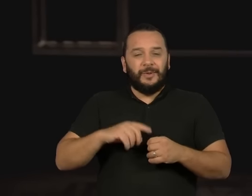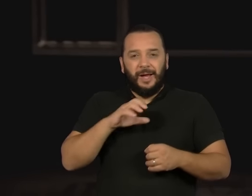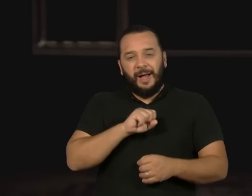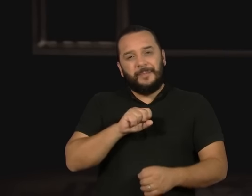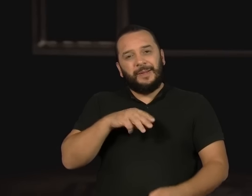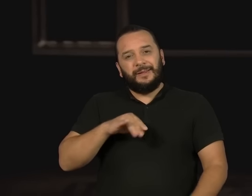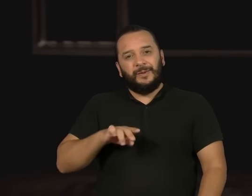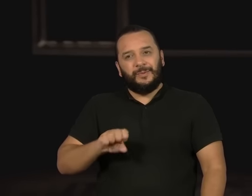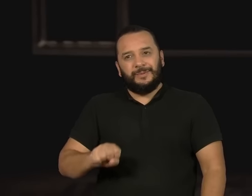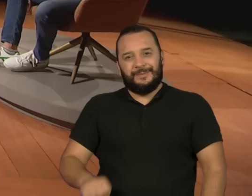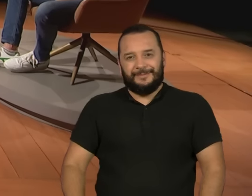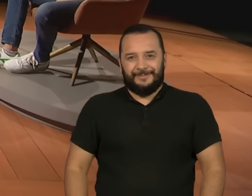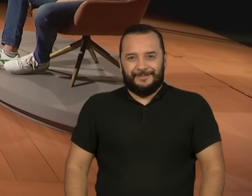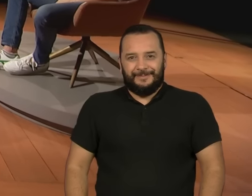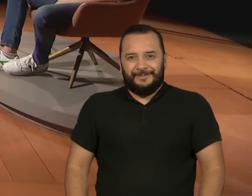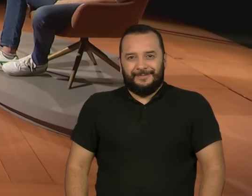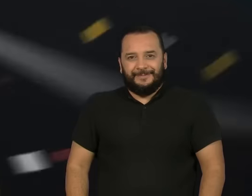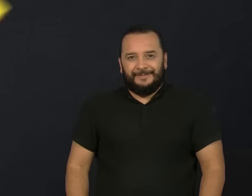o Matheus Solano.